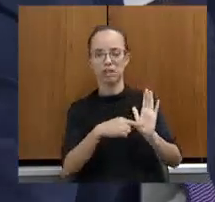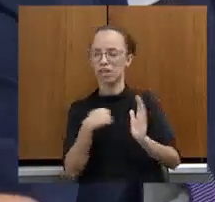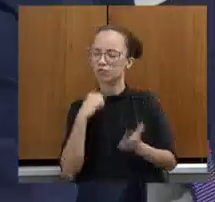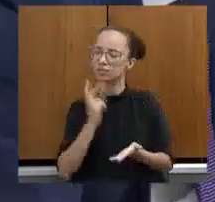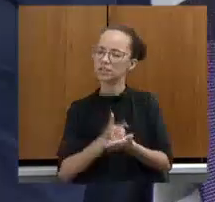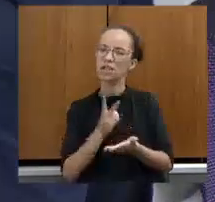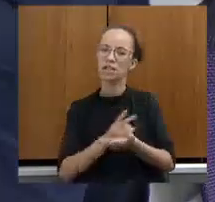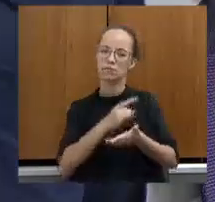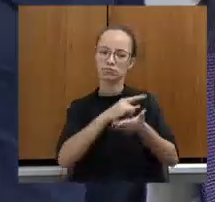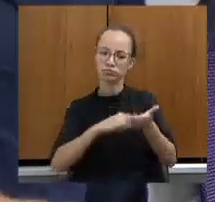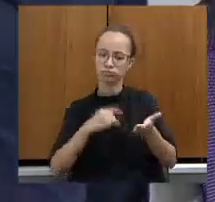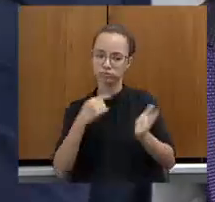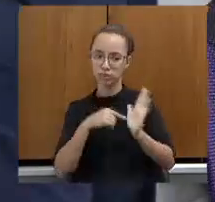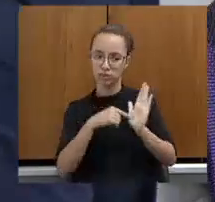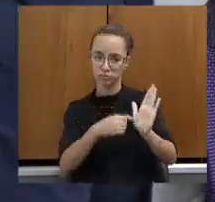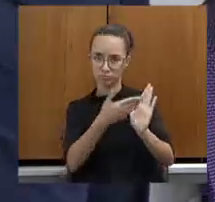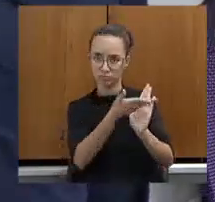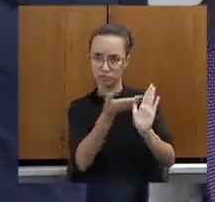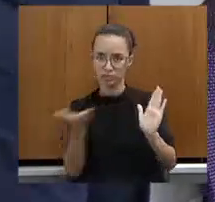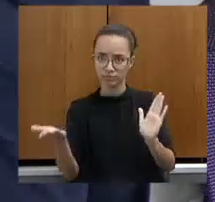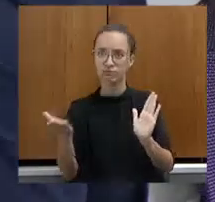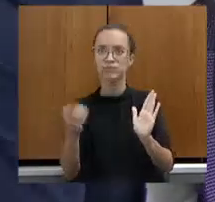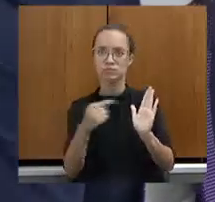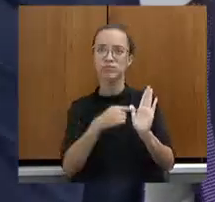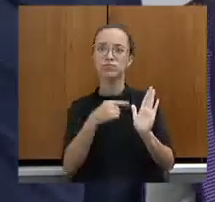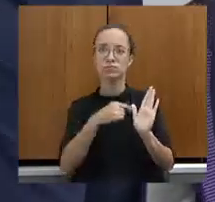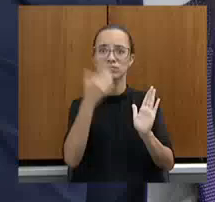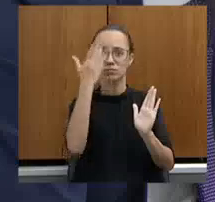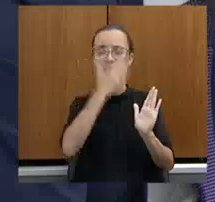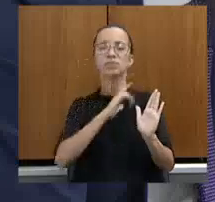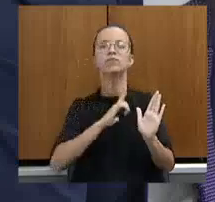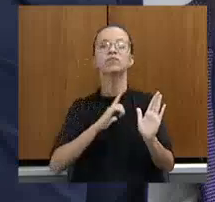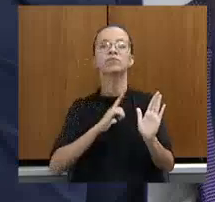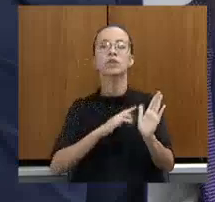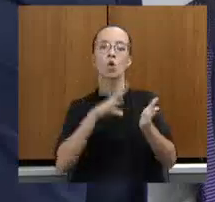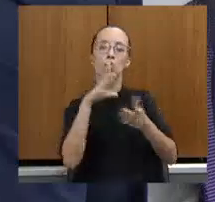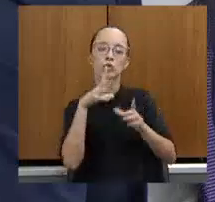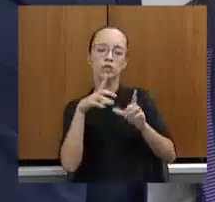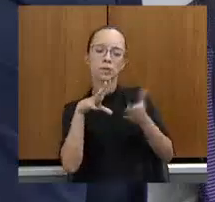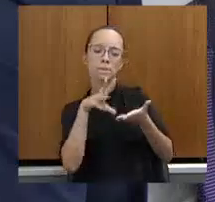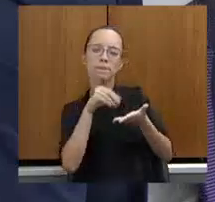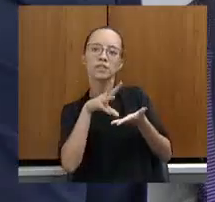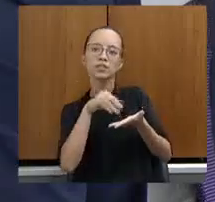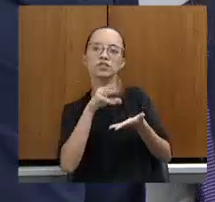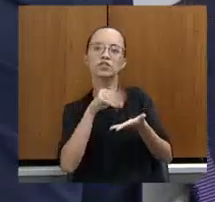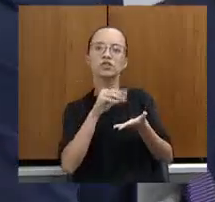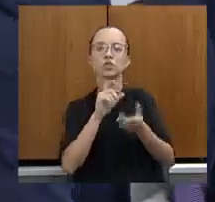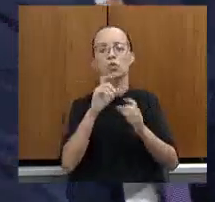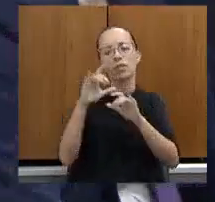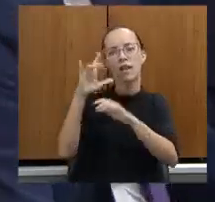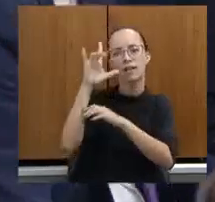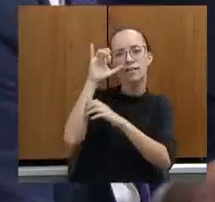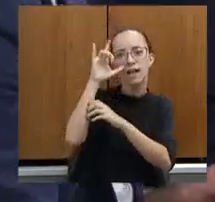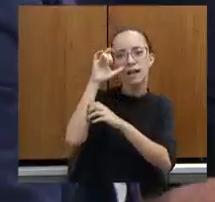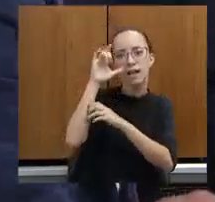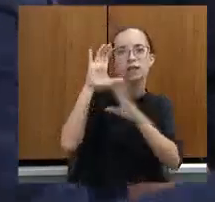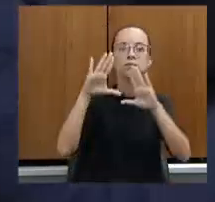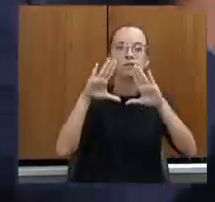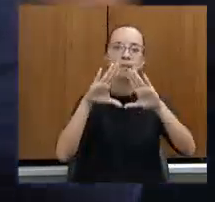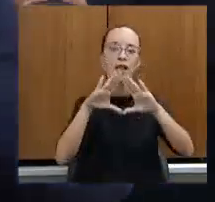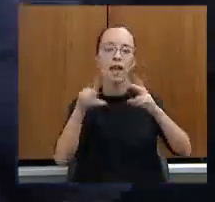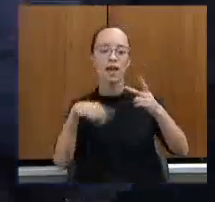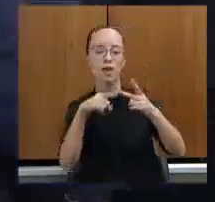trago a fonte né das informações daqui a os prints de do Instagram da Assembleia